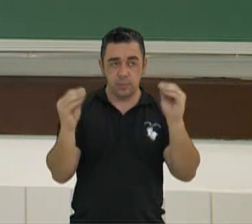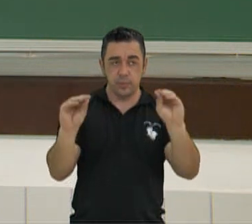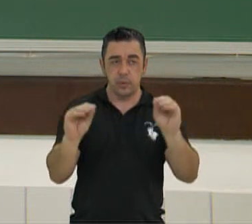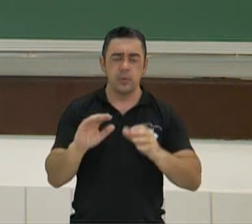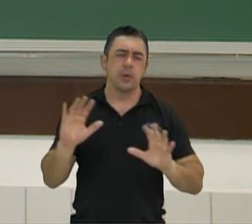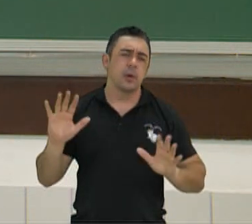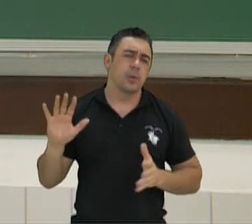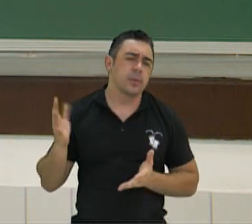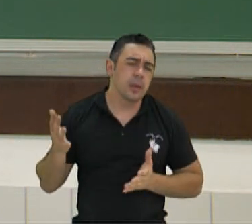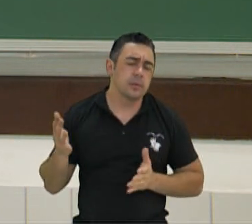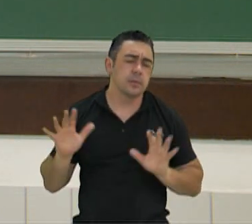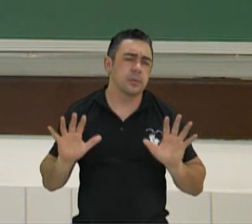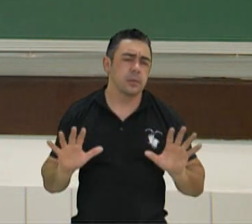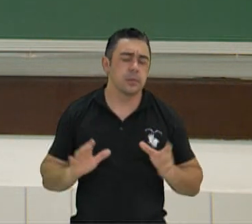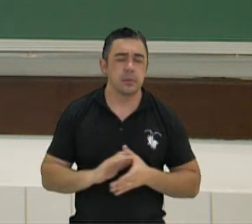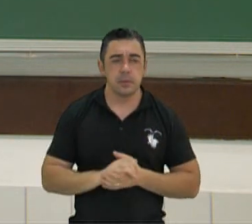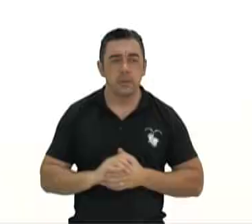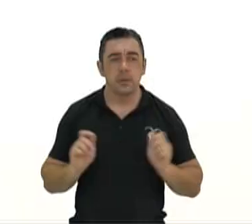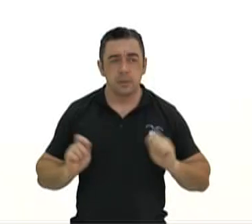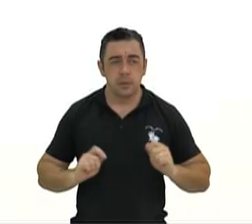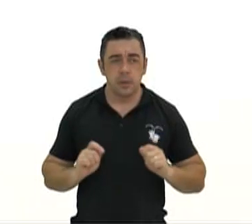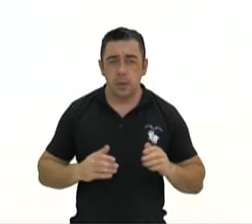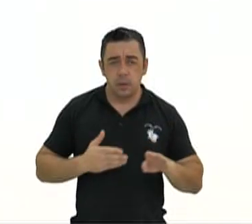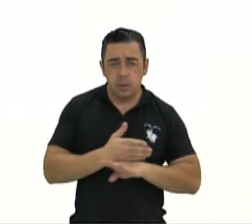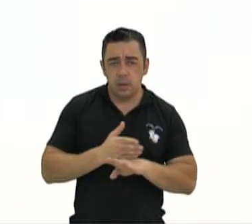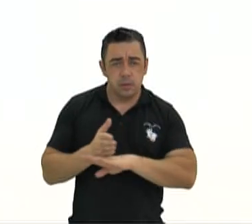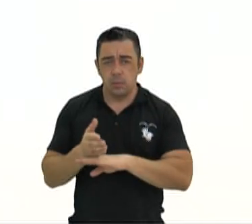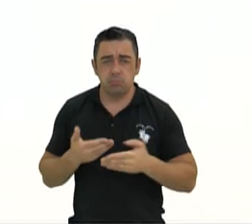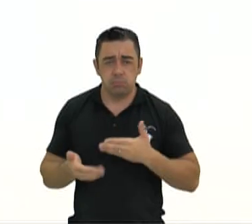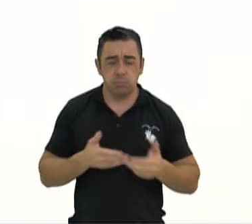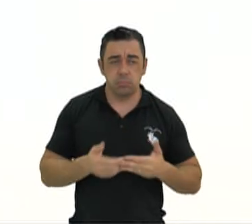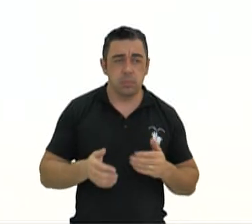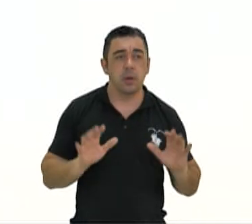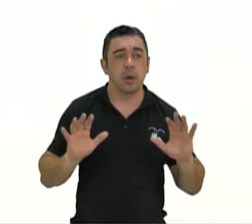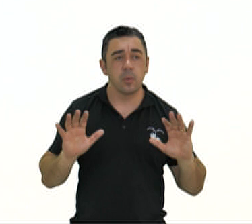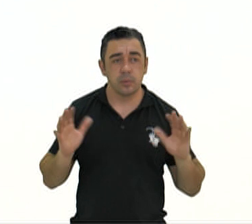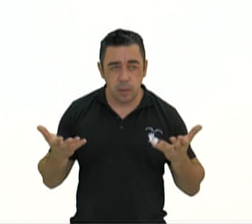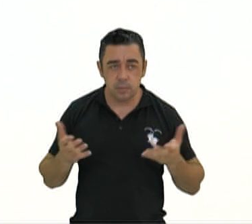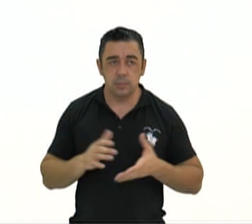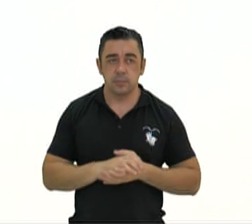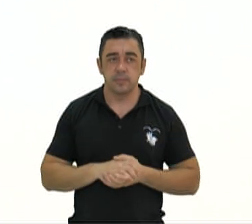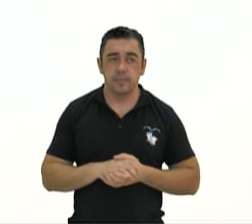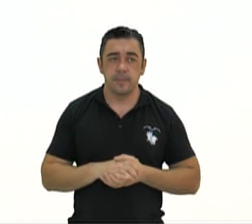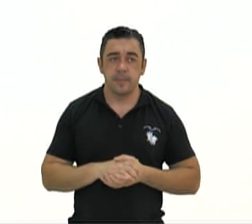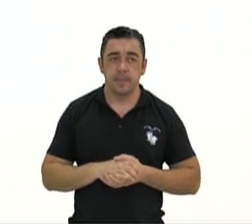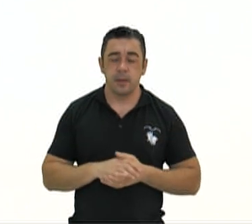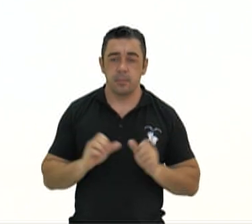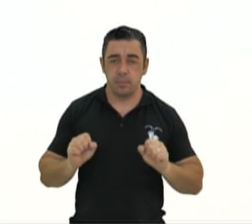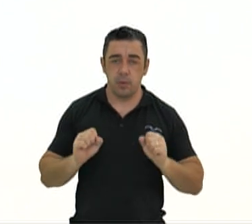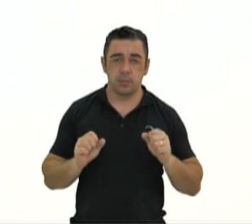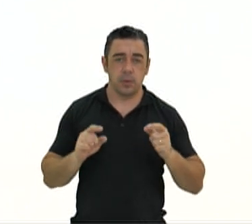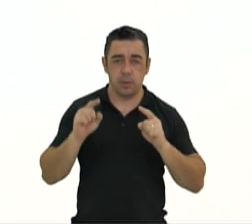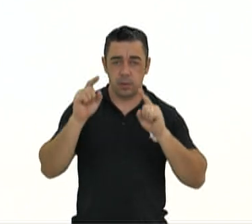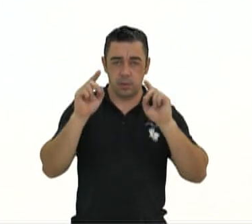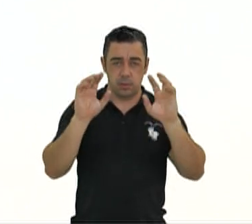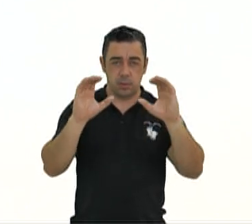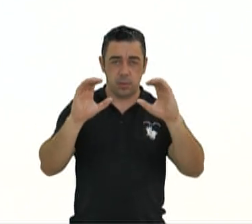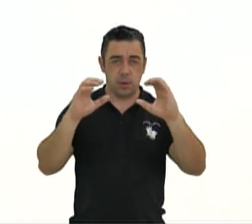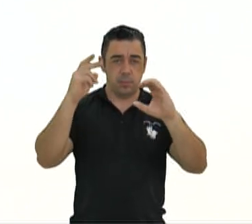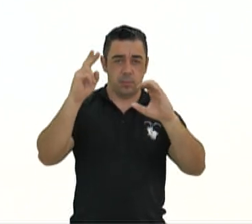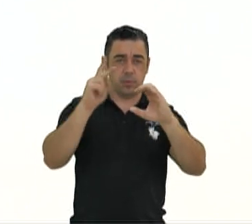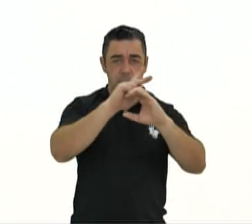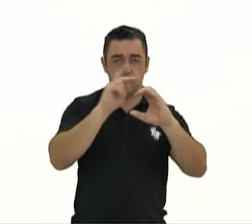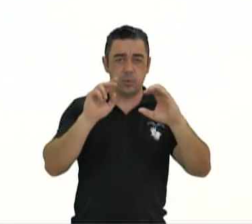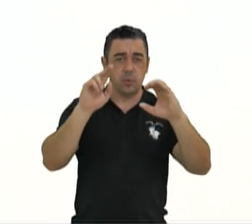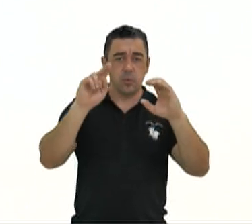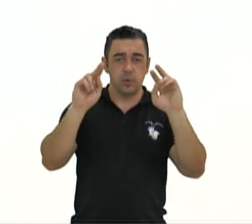o que acontece? Ele poderia entrar em qualquer lugar. Então, assim, o bromo pode entrar em qualquer um dos carbonos e o